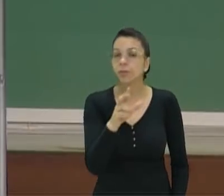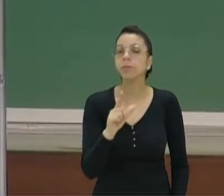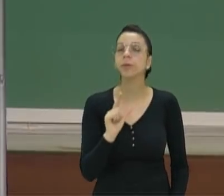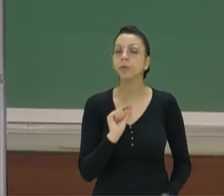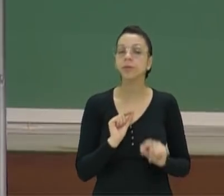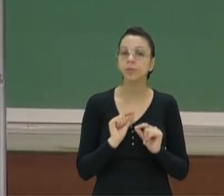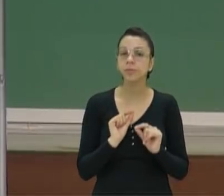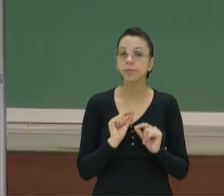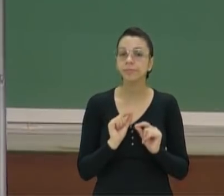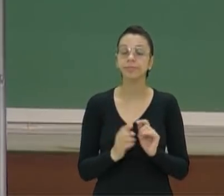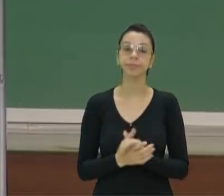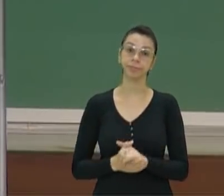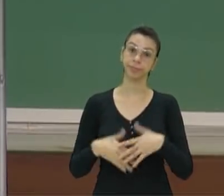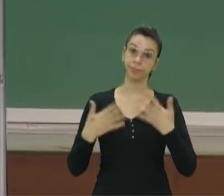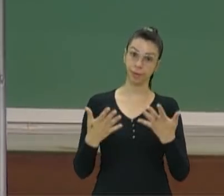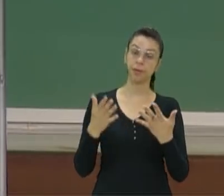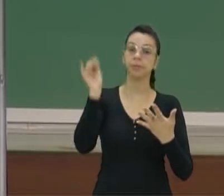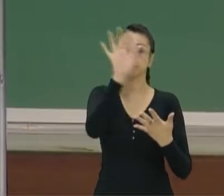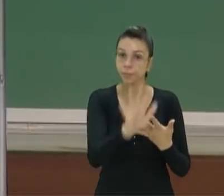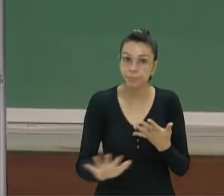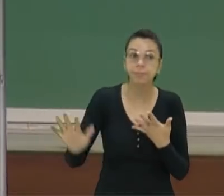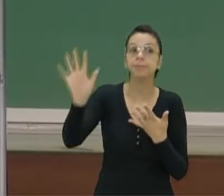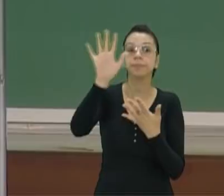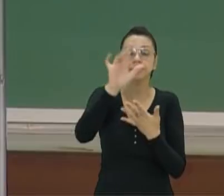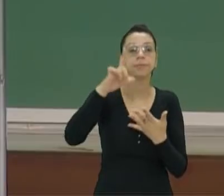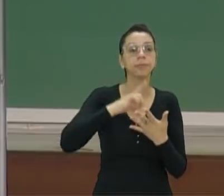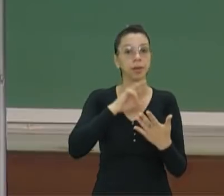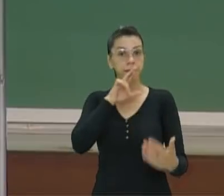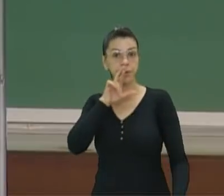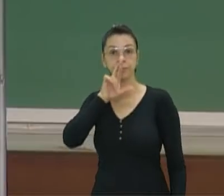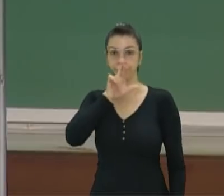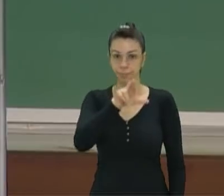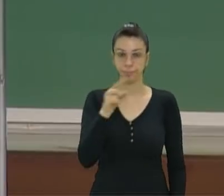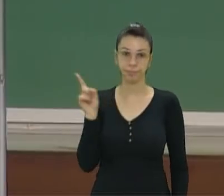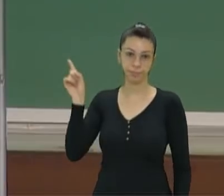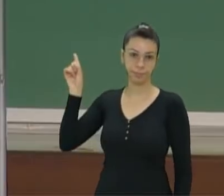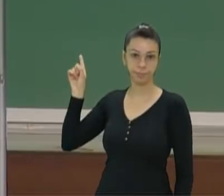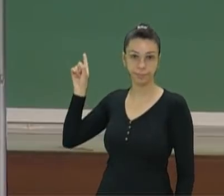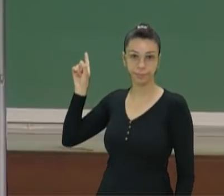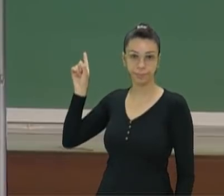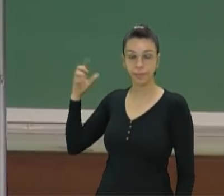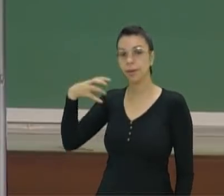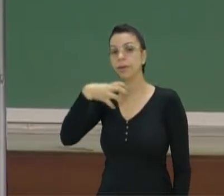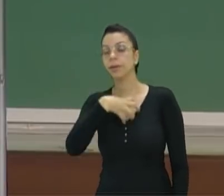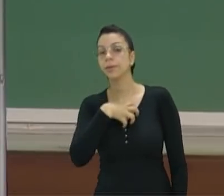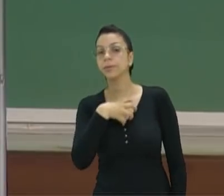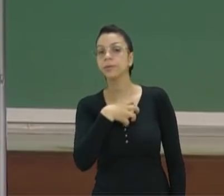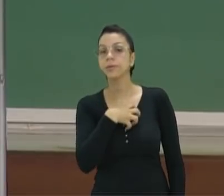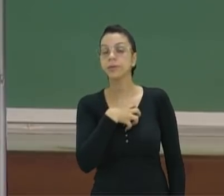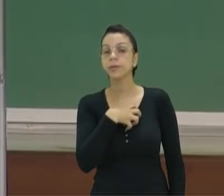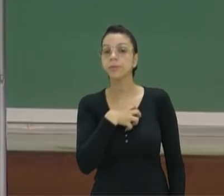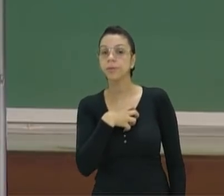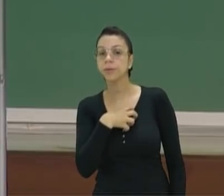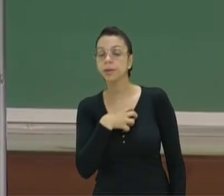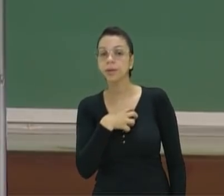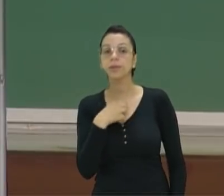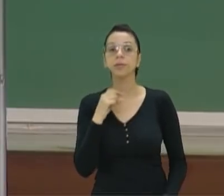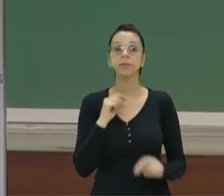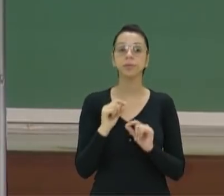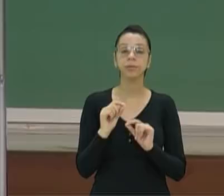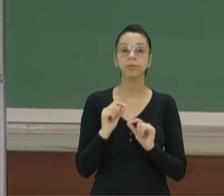daria? Em geral, nós temos essa resposta, que é o modo pelo qual o sujeito se